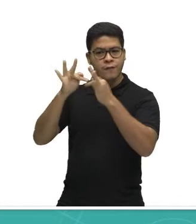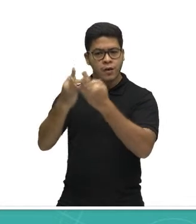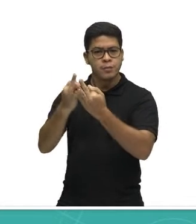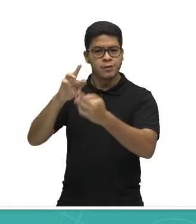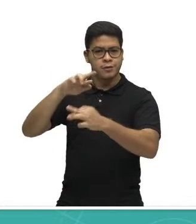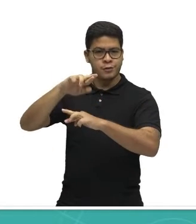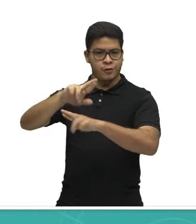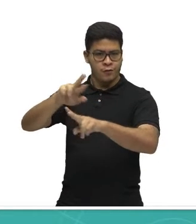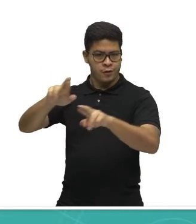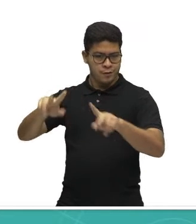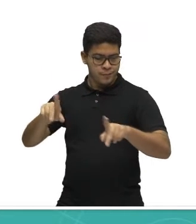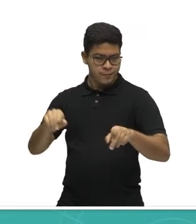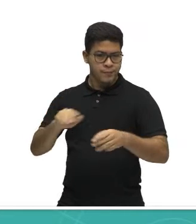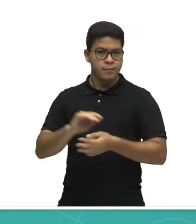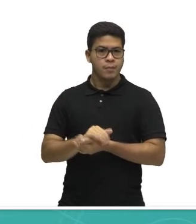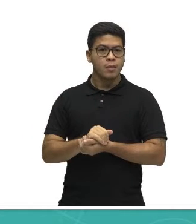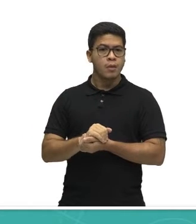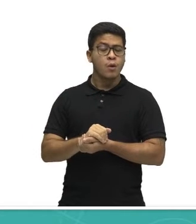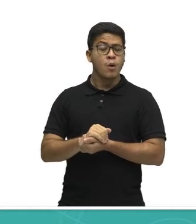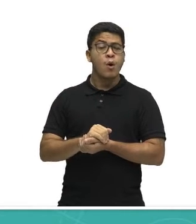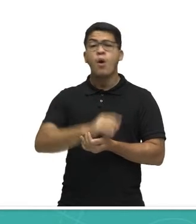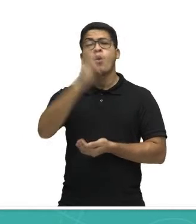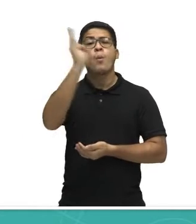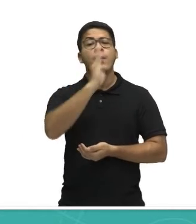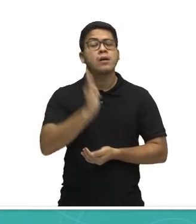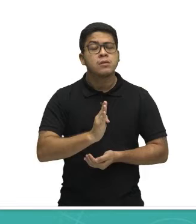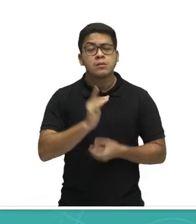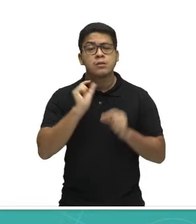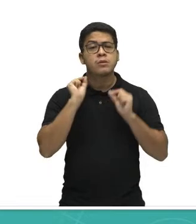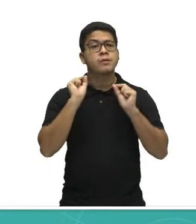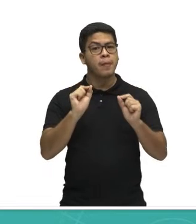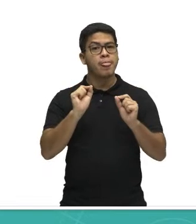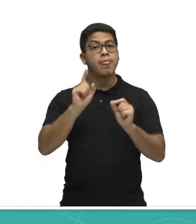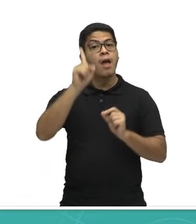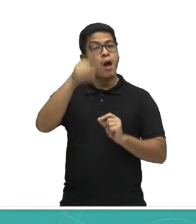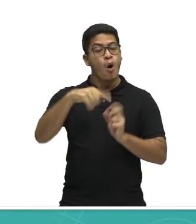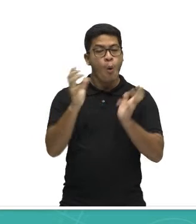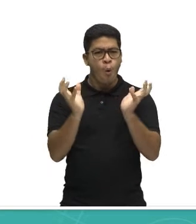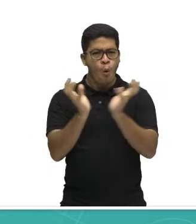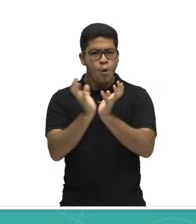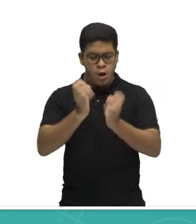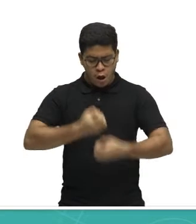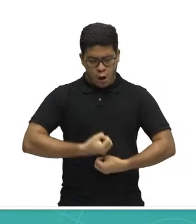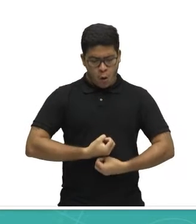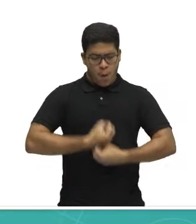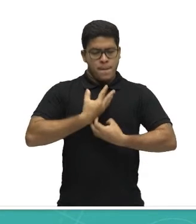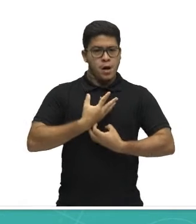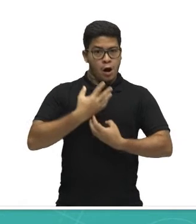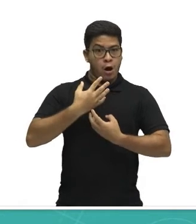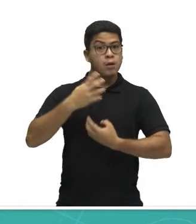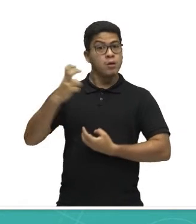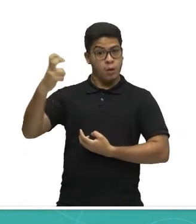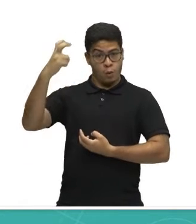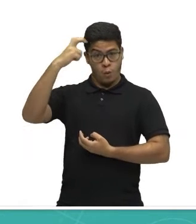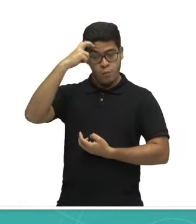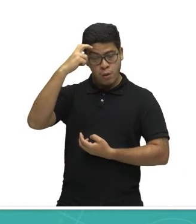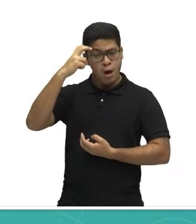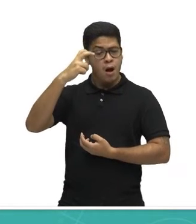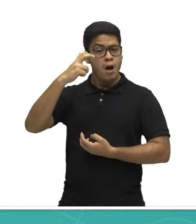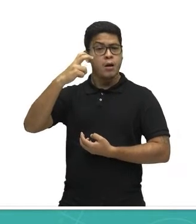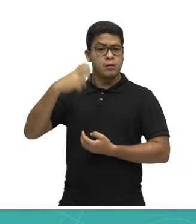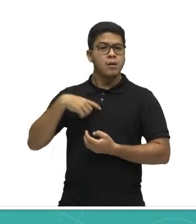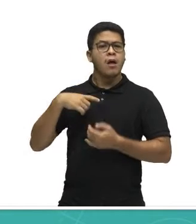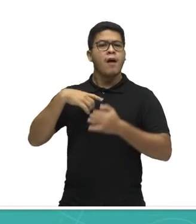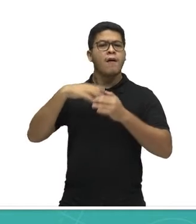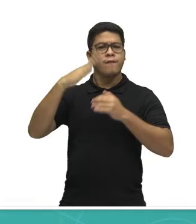E o folclore brasileiro? Ele é o conjunto de expressões culturais populares que englobam aspectos